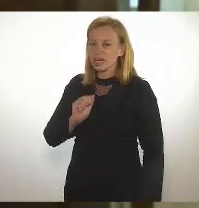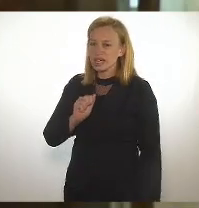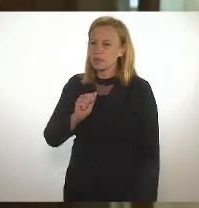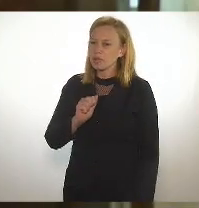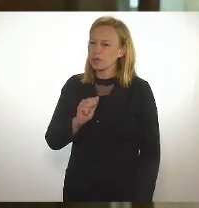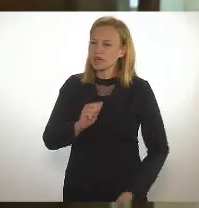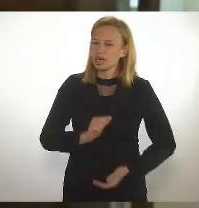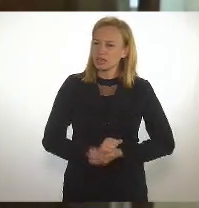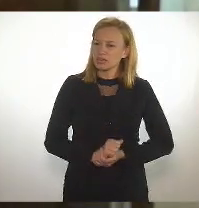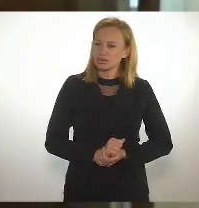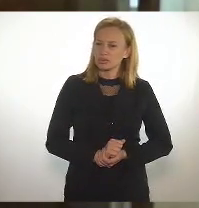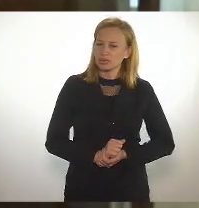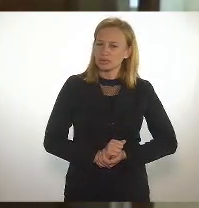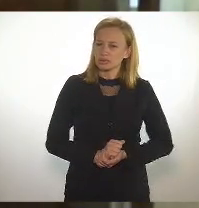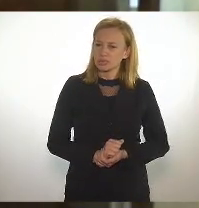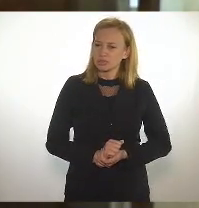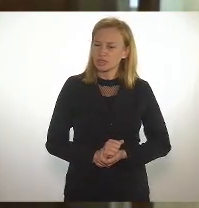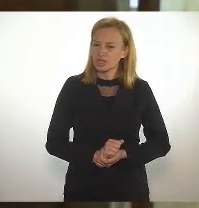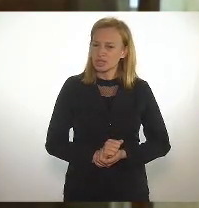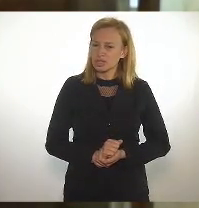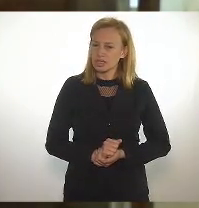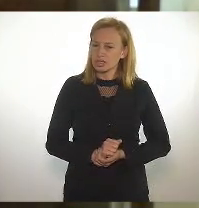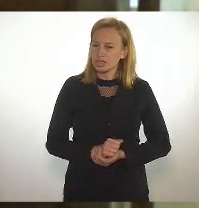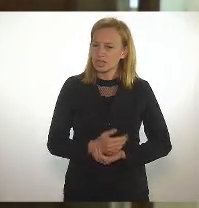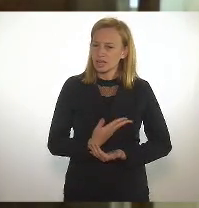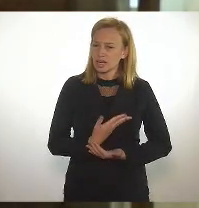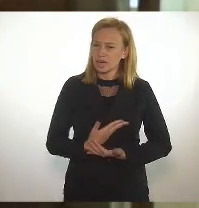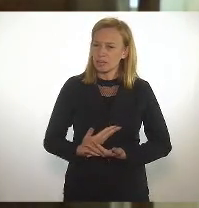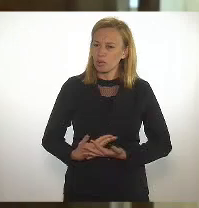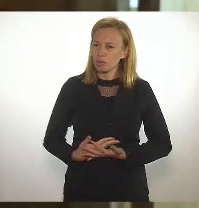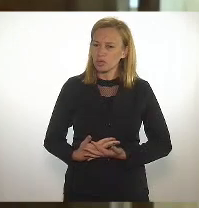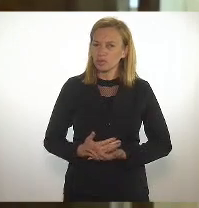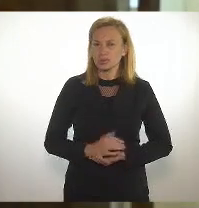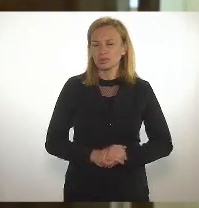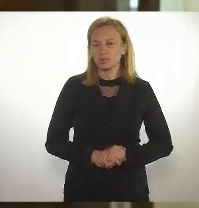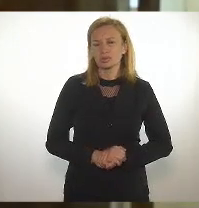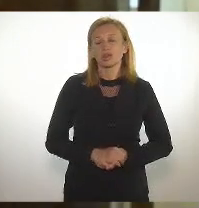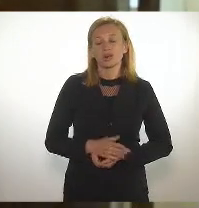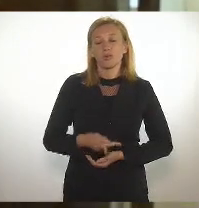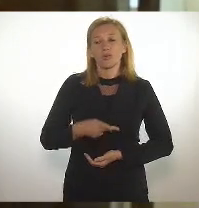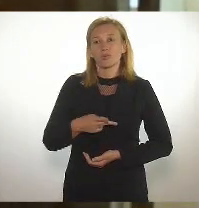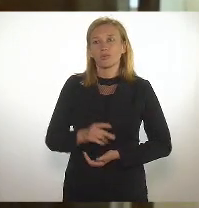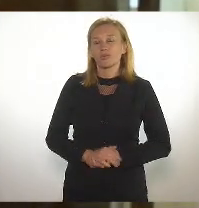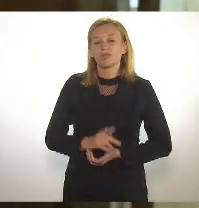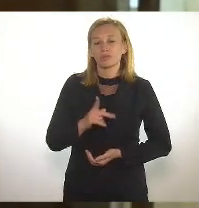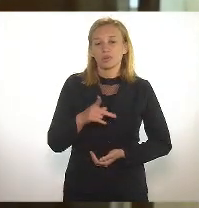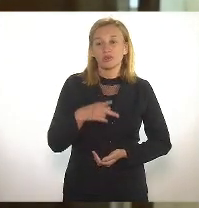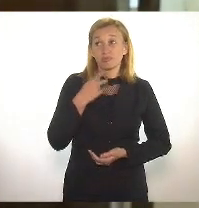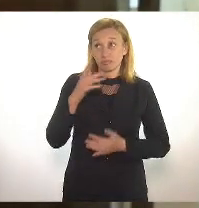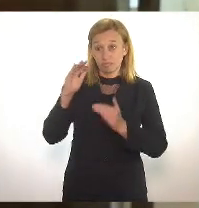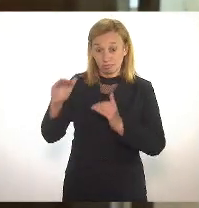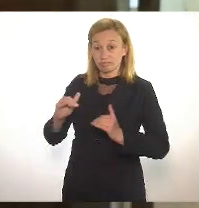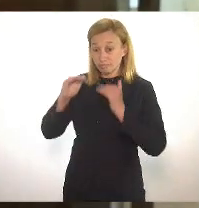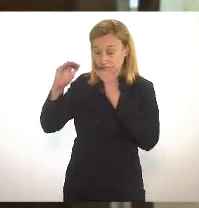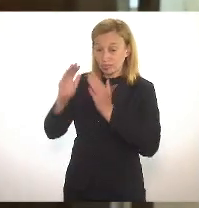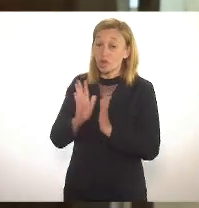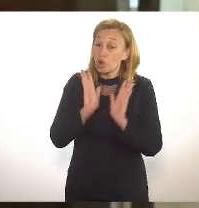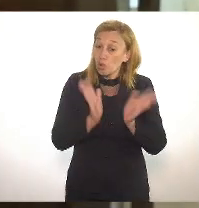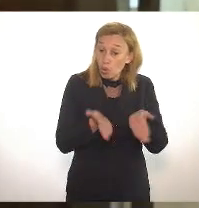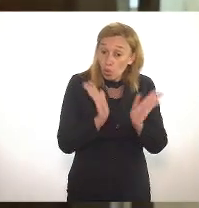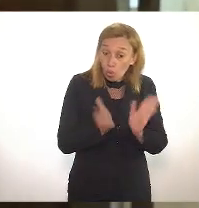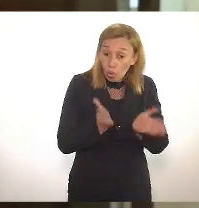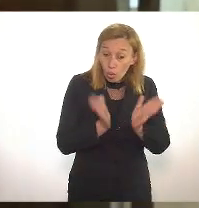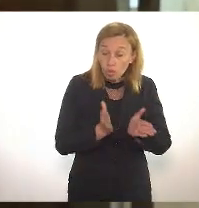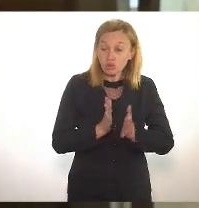uma vez. E eu confesso a Vossa Excelência, já que hoje eu estou